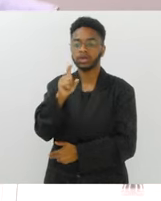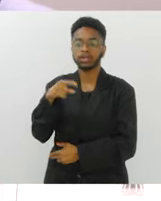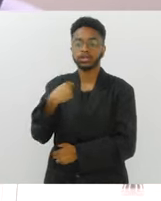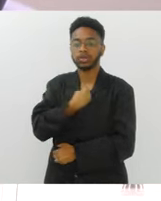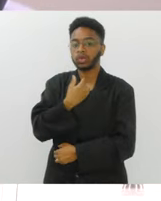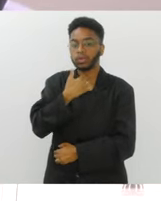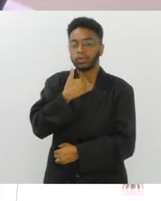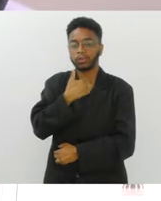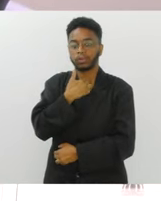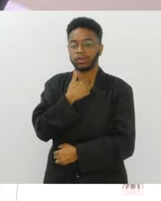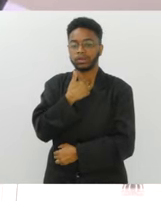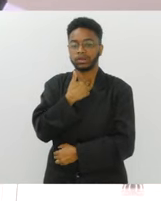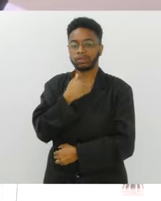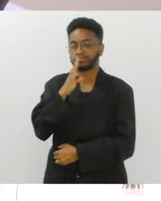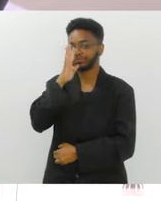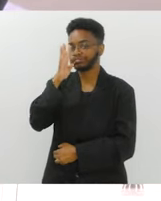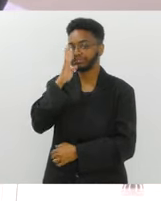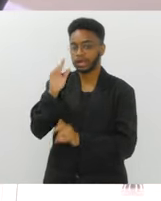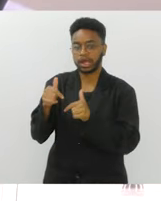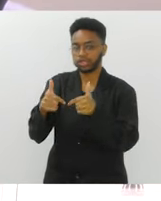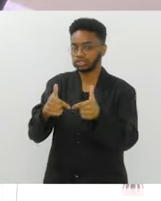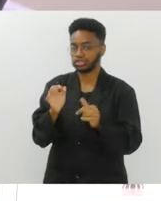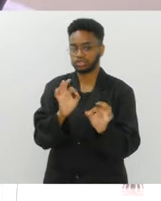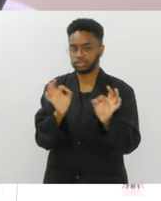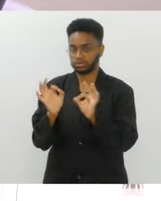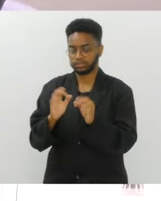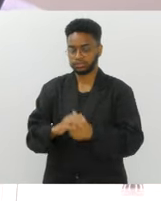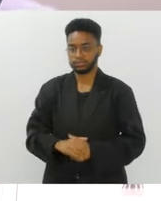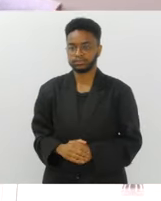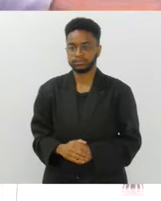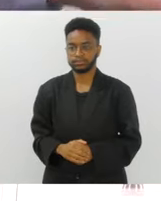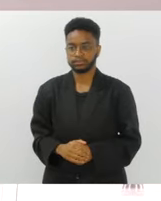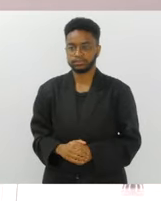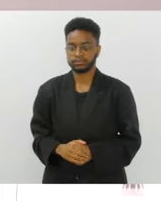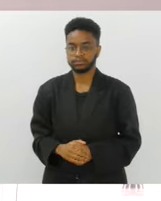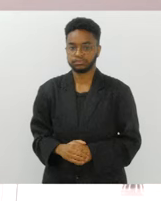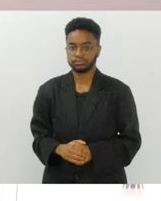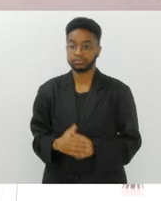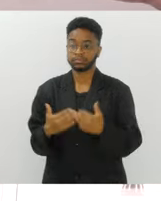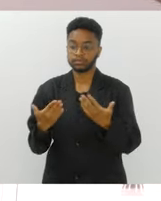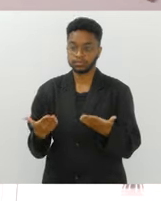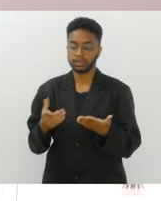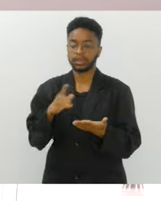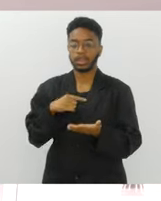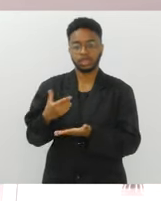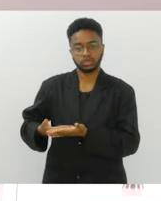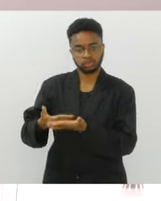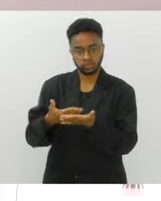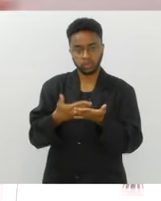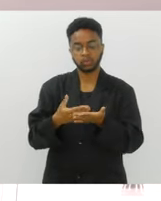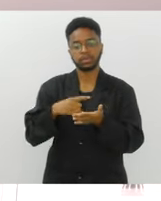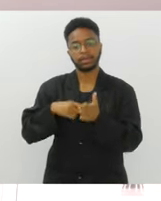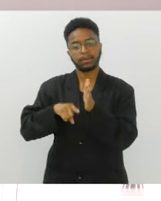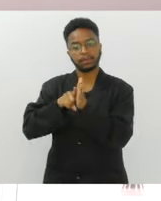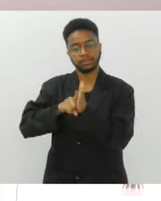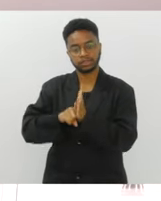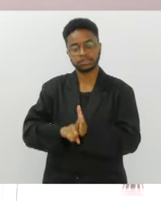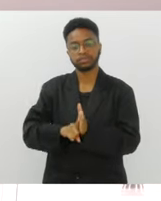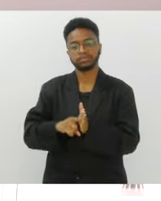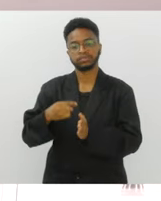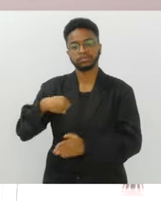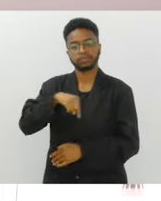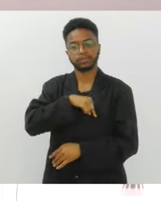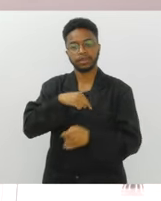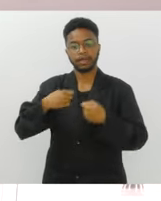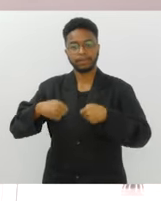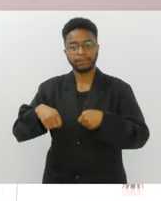Amorim, de forma assodada, né? Quer dizer, então, acho que parece que tem os estudos aí, a gente precisa,